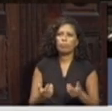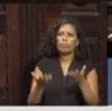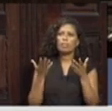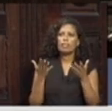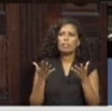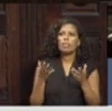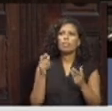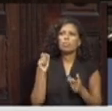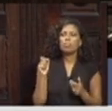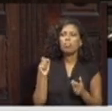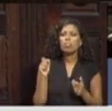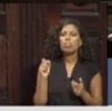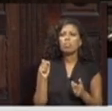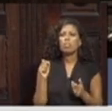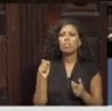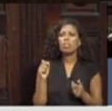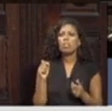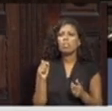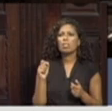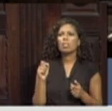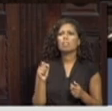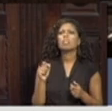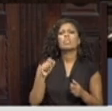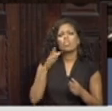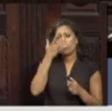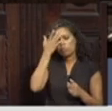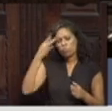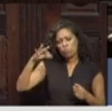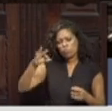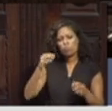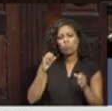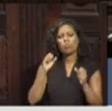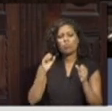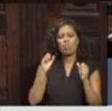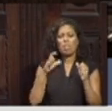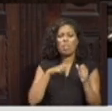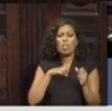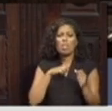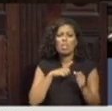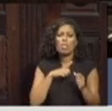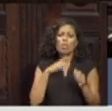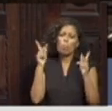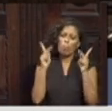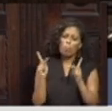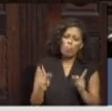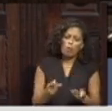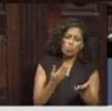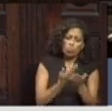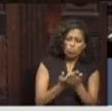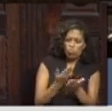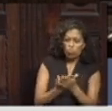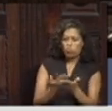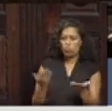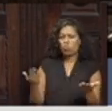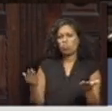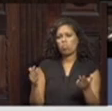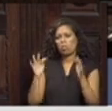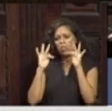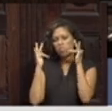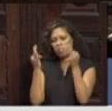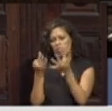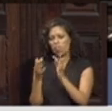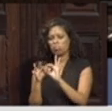do Rio de Janeiro, da Costa Verde, e que, no entanto, hoje está marcado, espero que não seja para sempre, espero que não seja uma marca